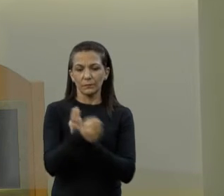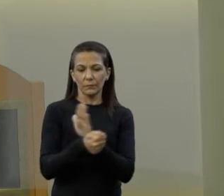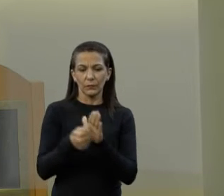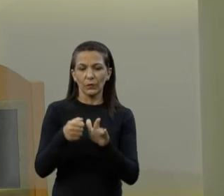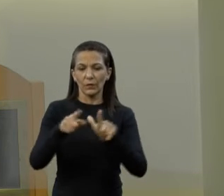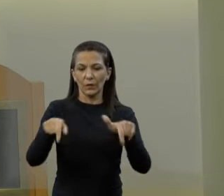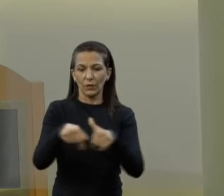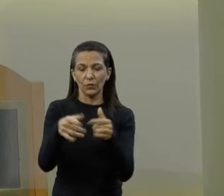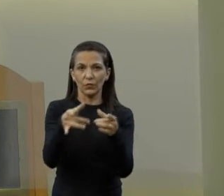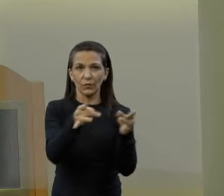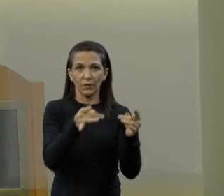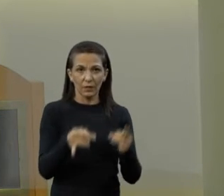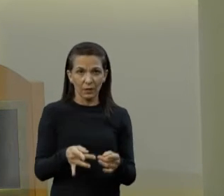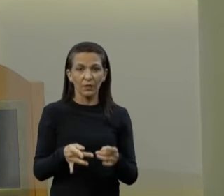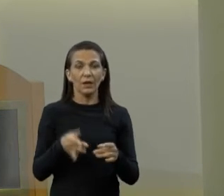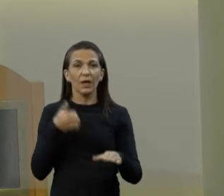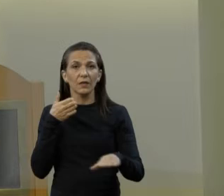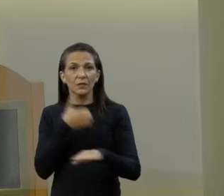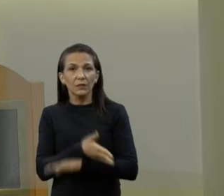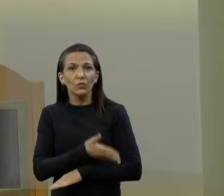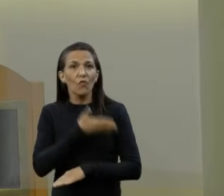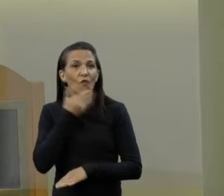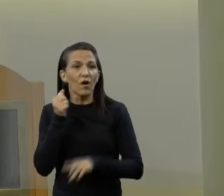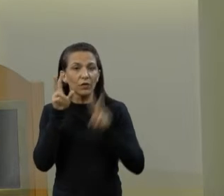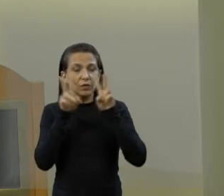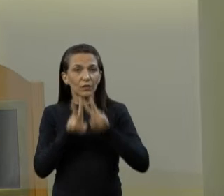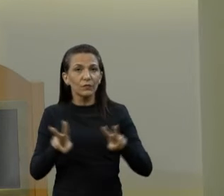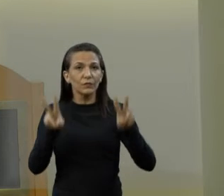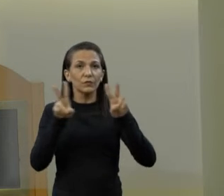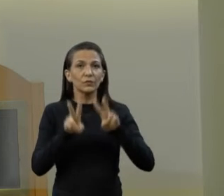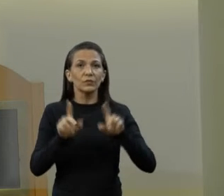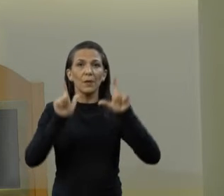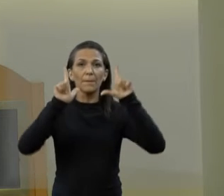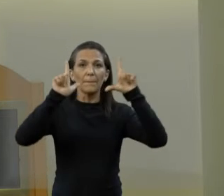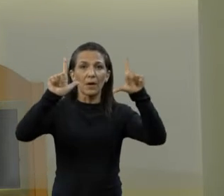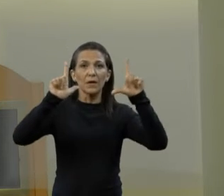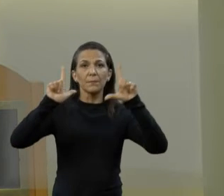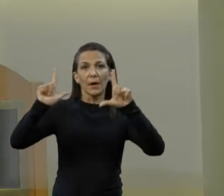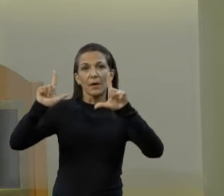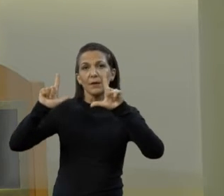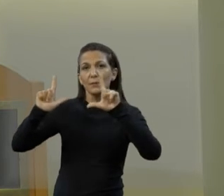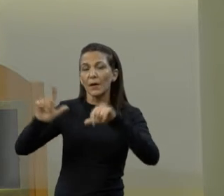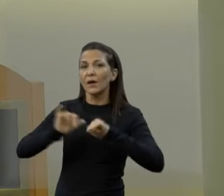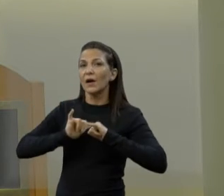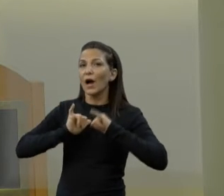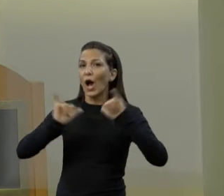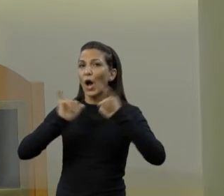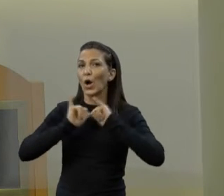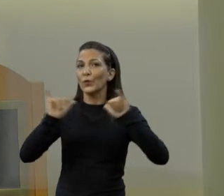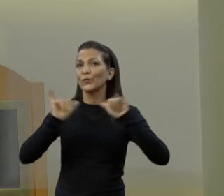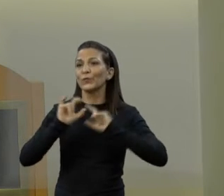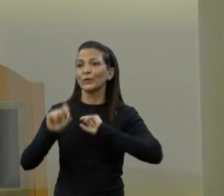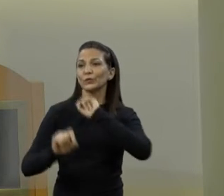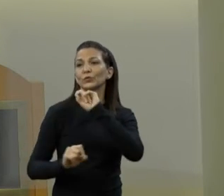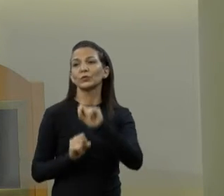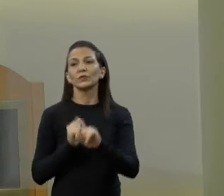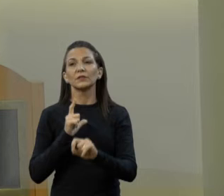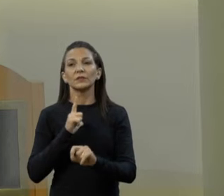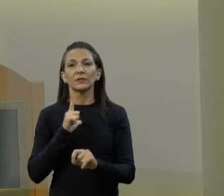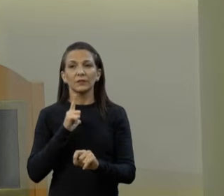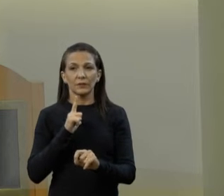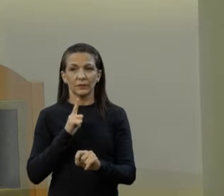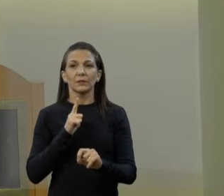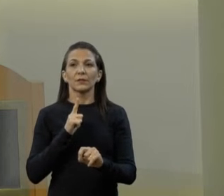deve afixar em local fácil acesso e visualização lá que os cartazes ou afins Nos quais Nos quais